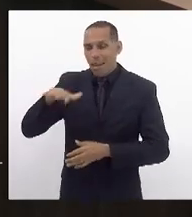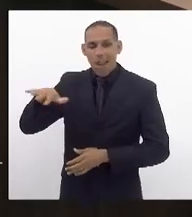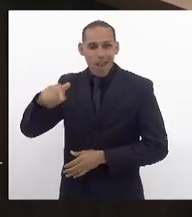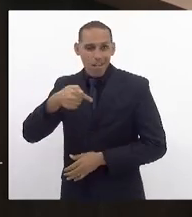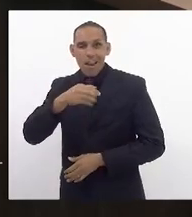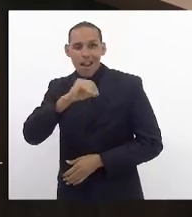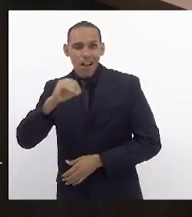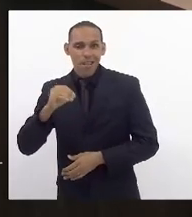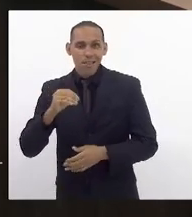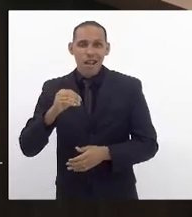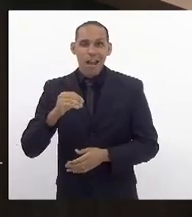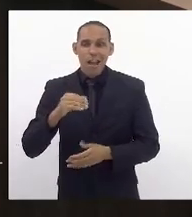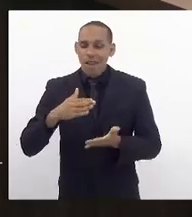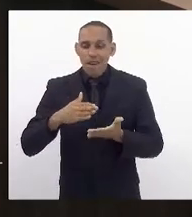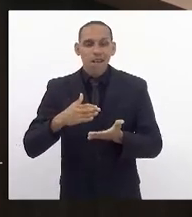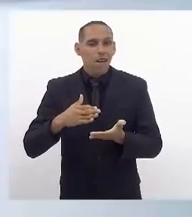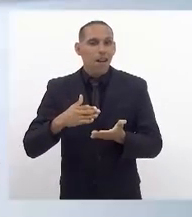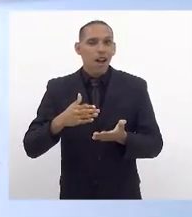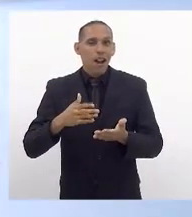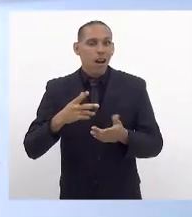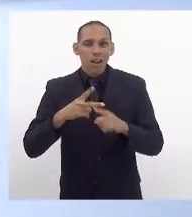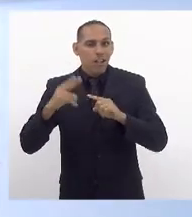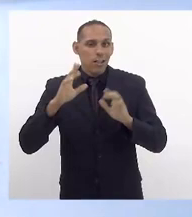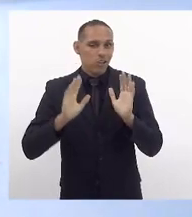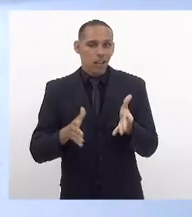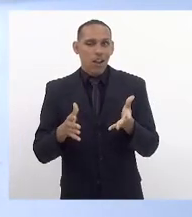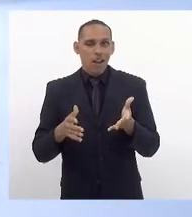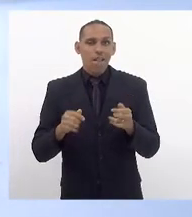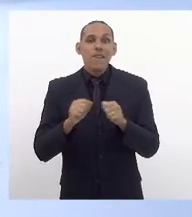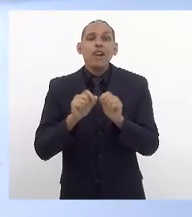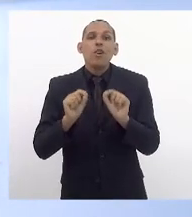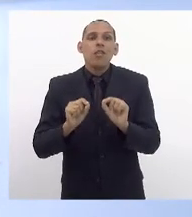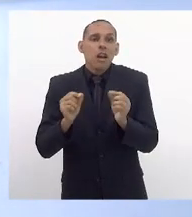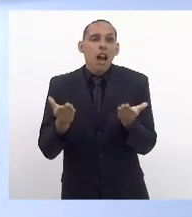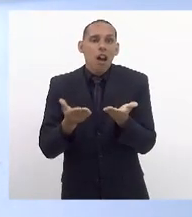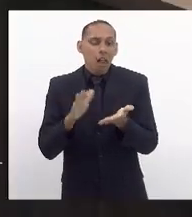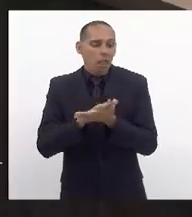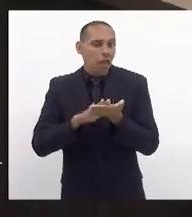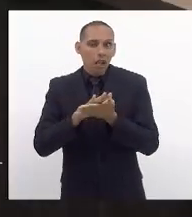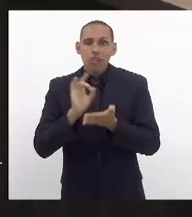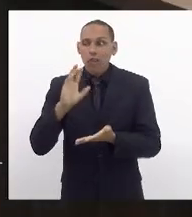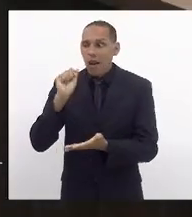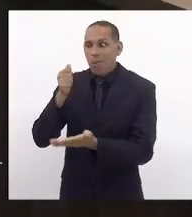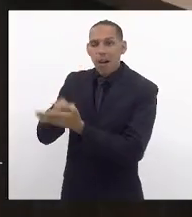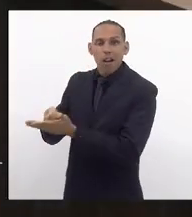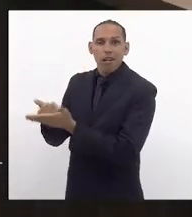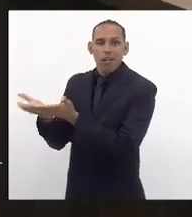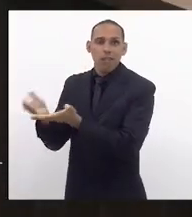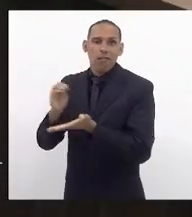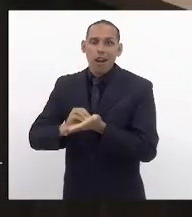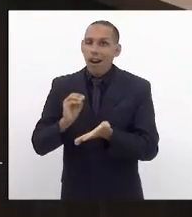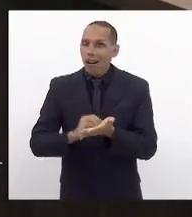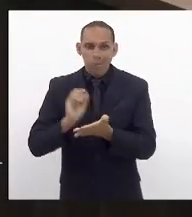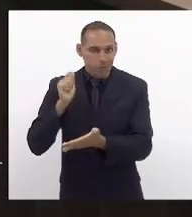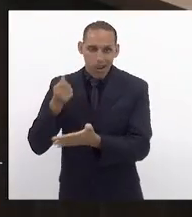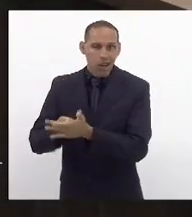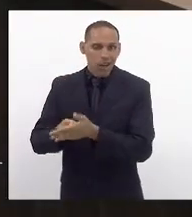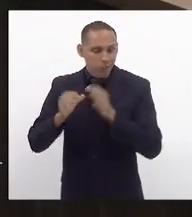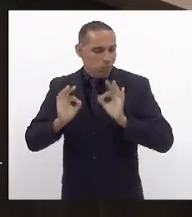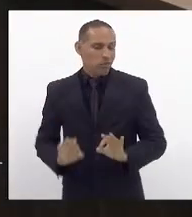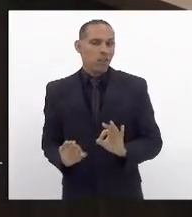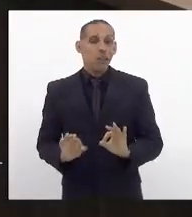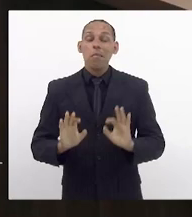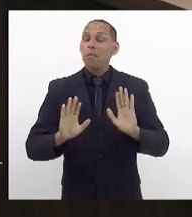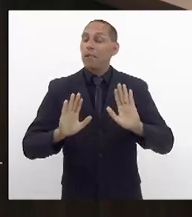já transitou em julgado, já não tem mais nada para fazer, absolutamente nada para fazer, a não ser pagá-los, a não ser fazer justiça.